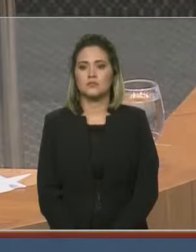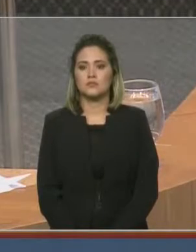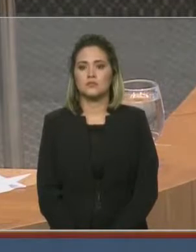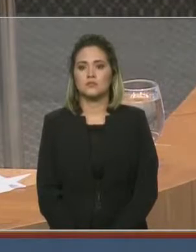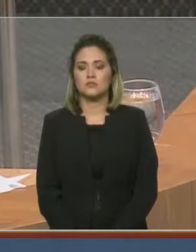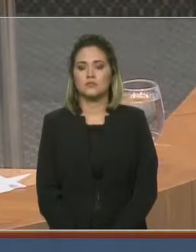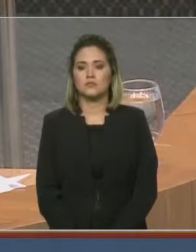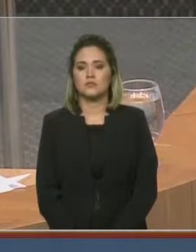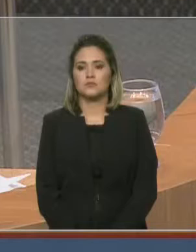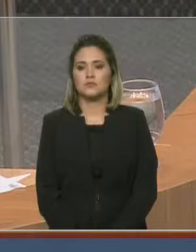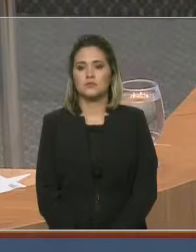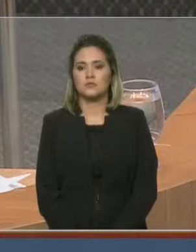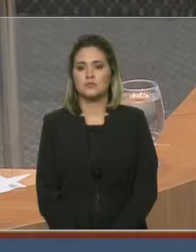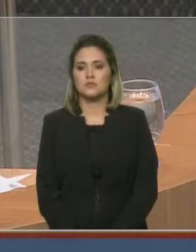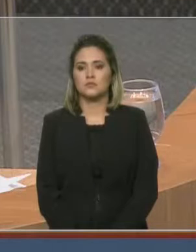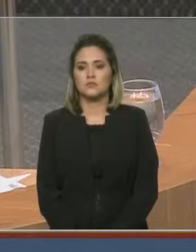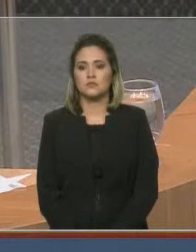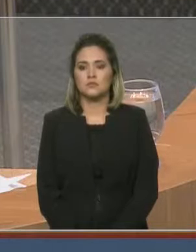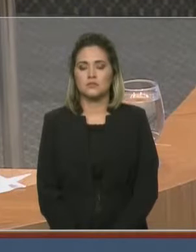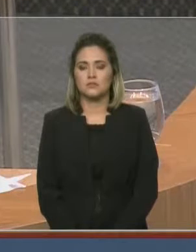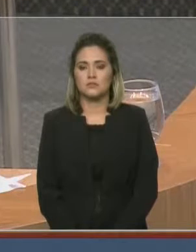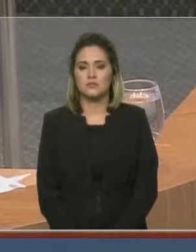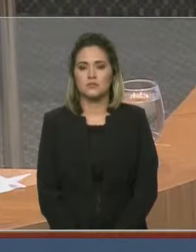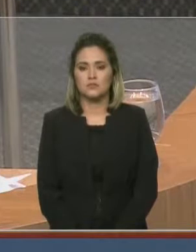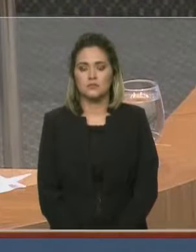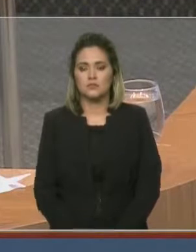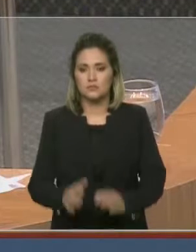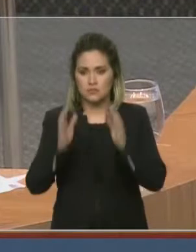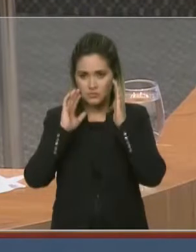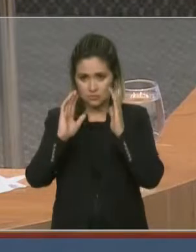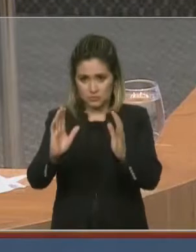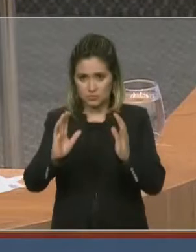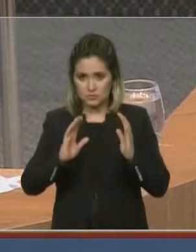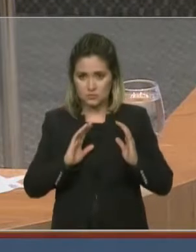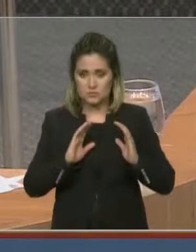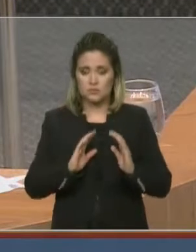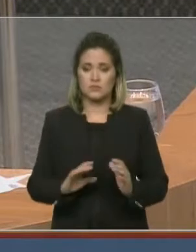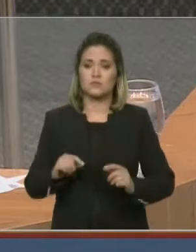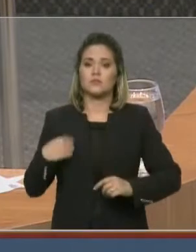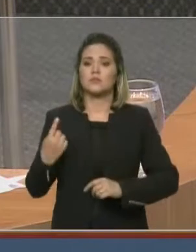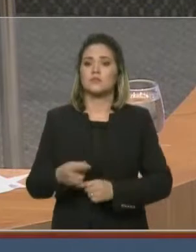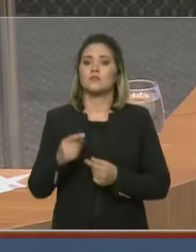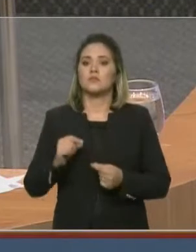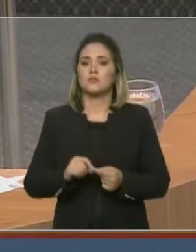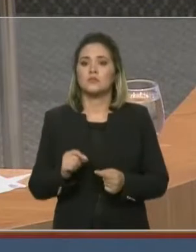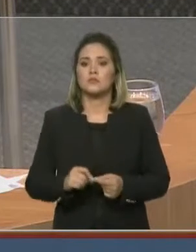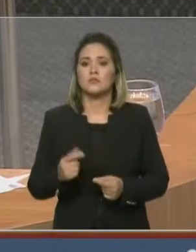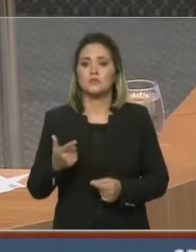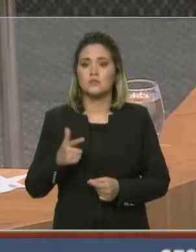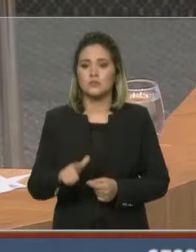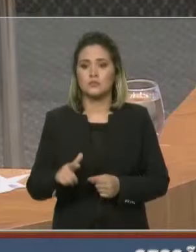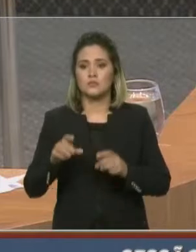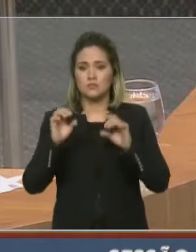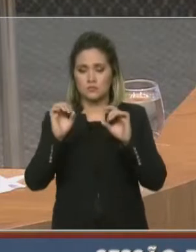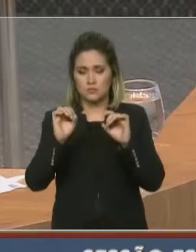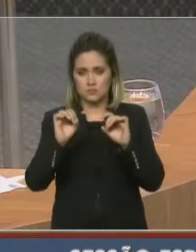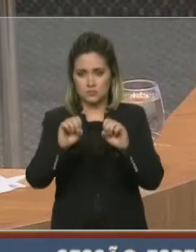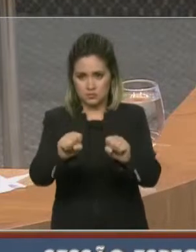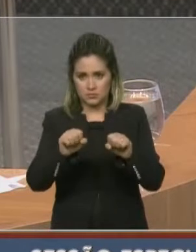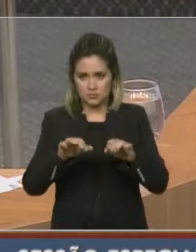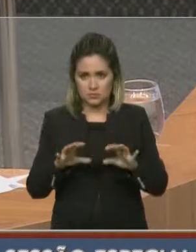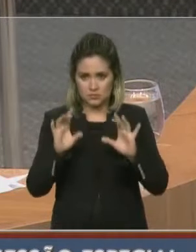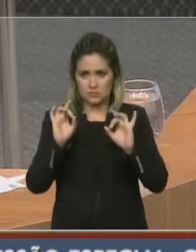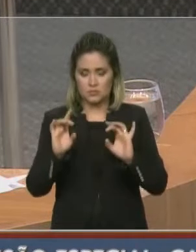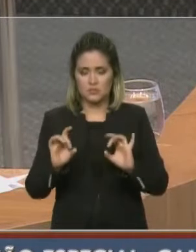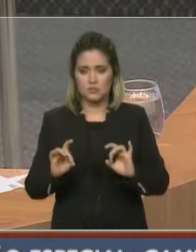É com muita honra que realizamos, mais uma vez, uma sessão especial sobre a campanha